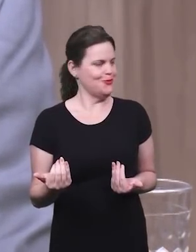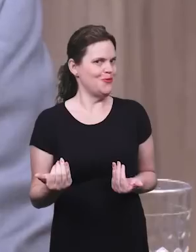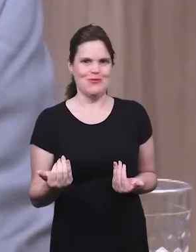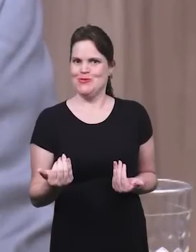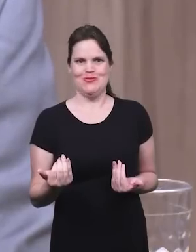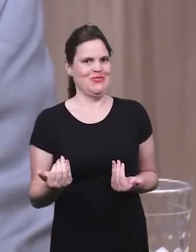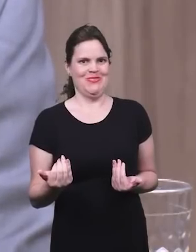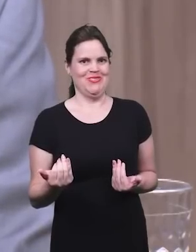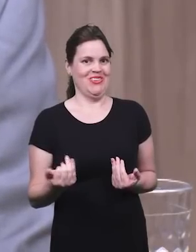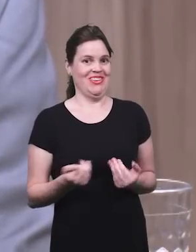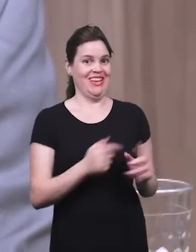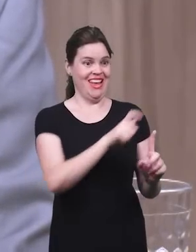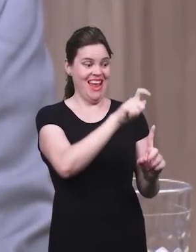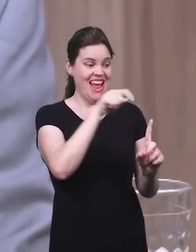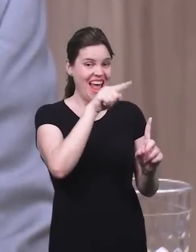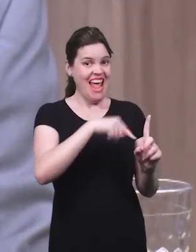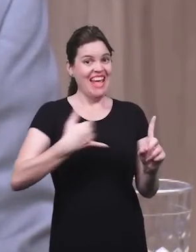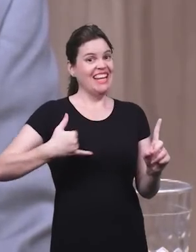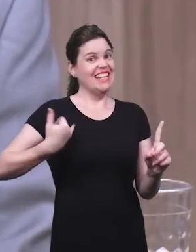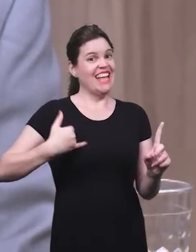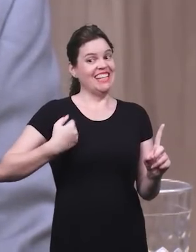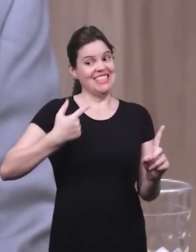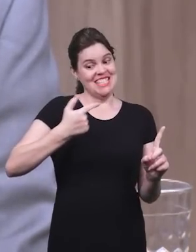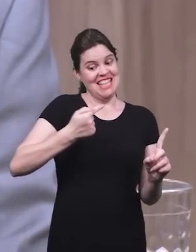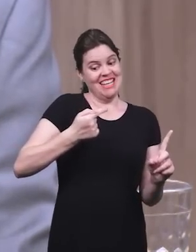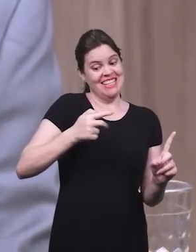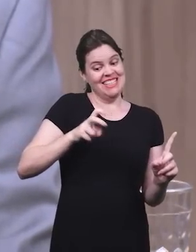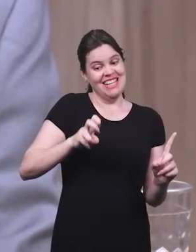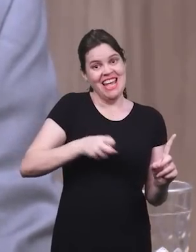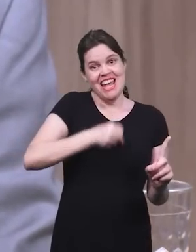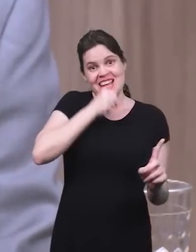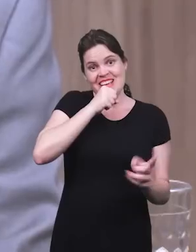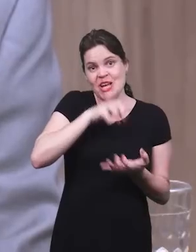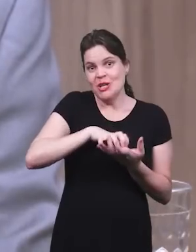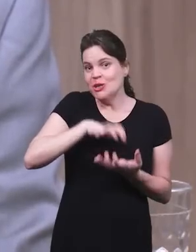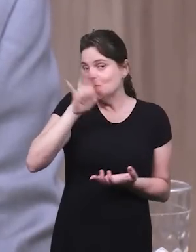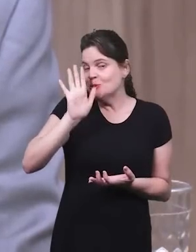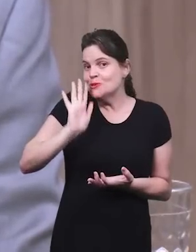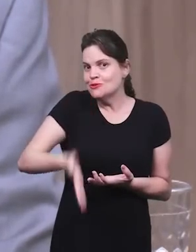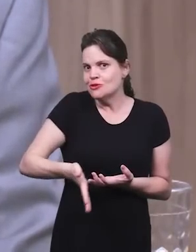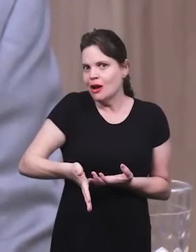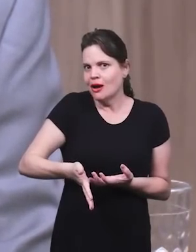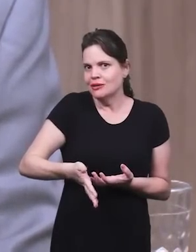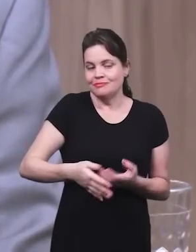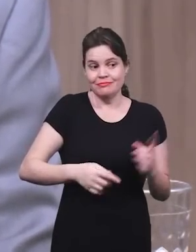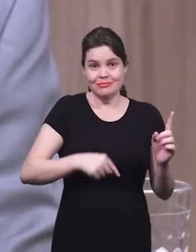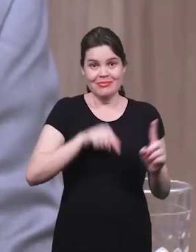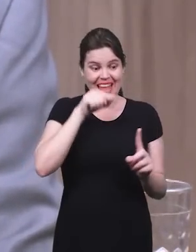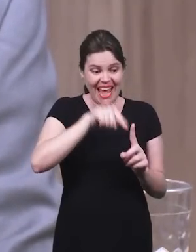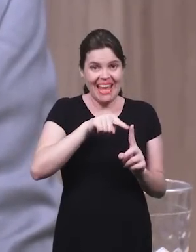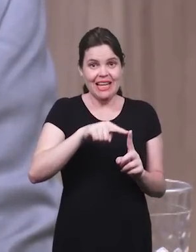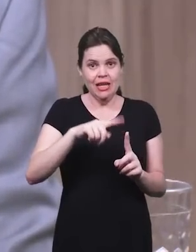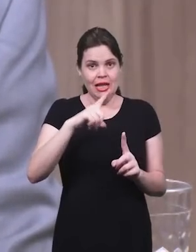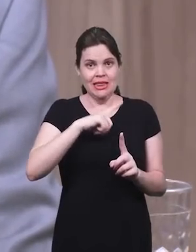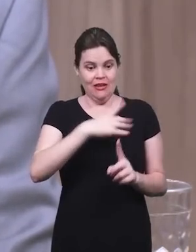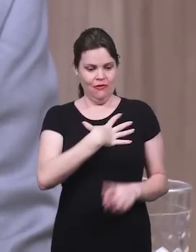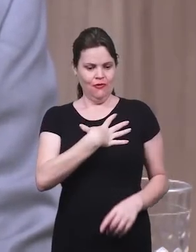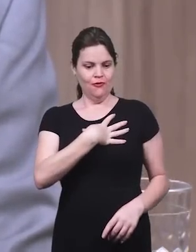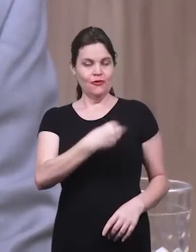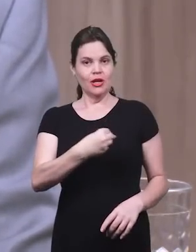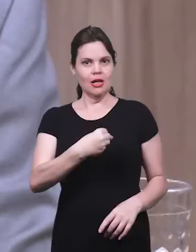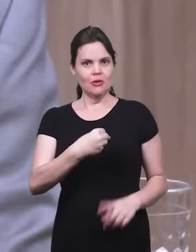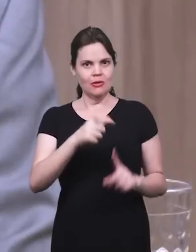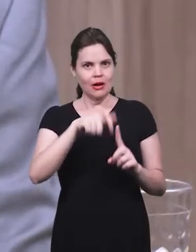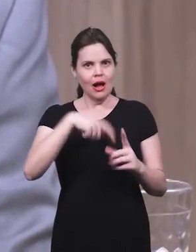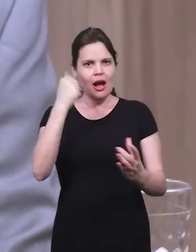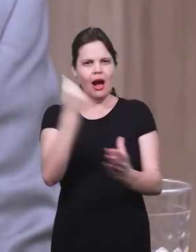vez com Abraão, ele tinha 75 anos. E quando o Senhor concedeu o filho, né, Isaac, ele